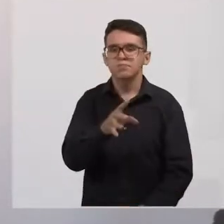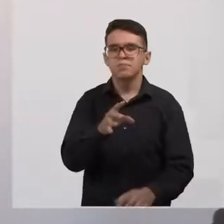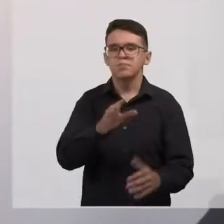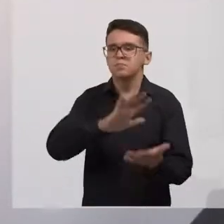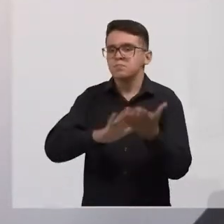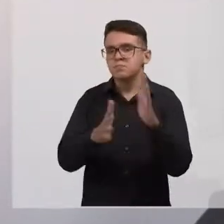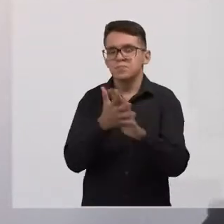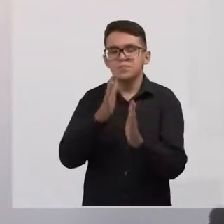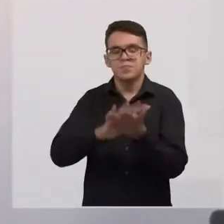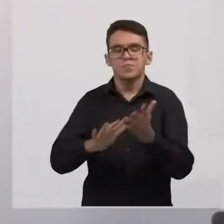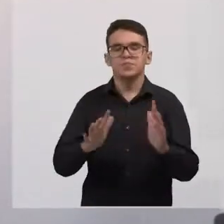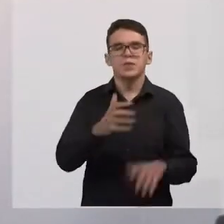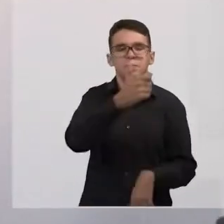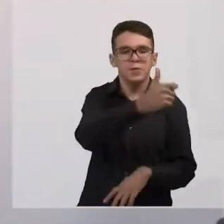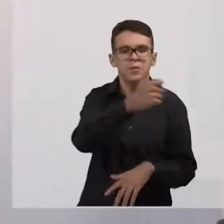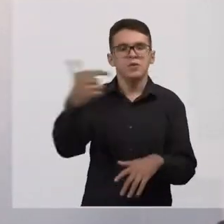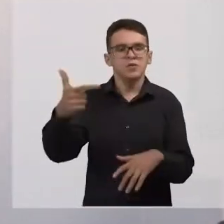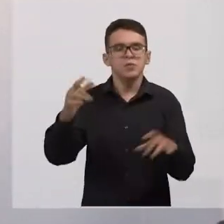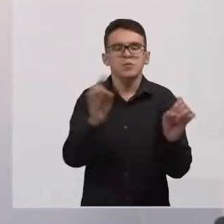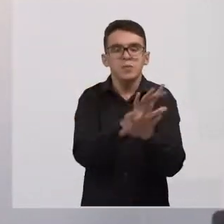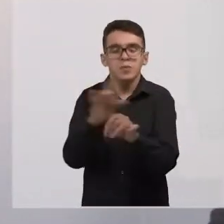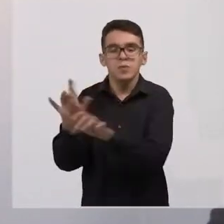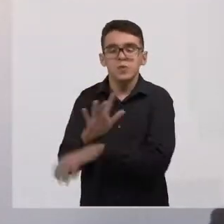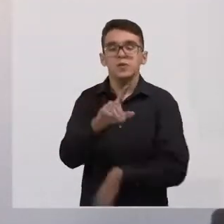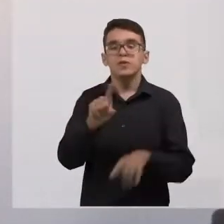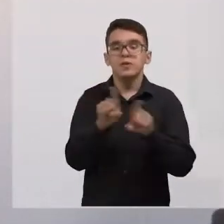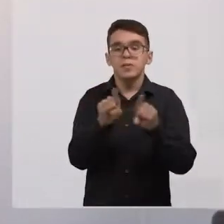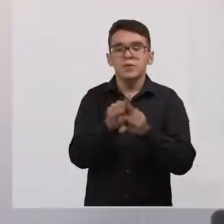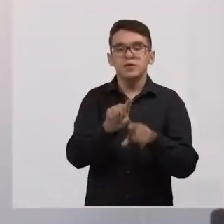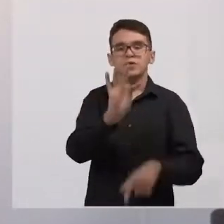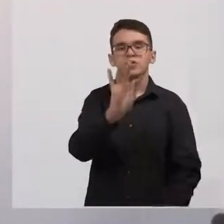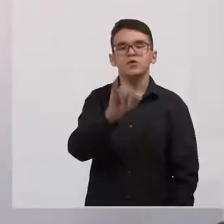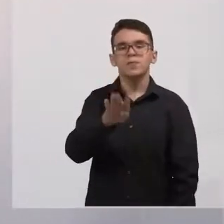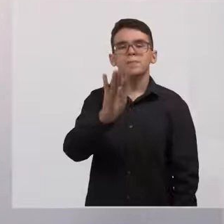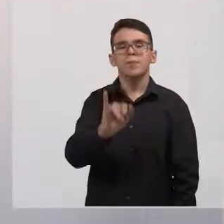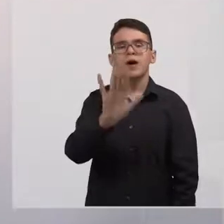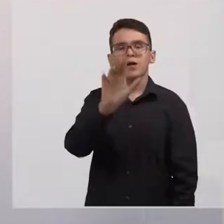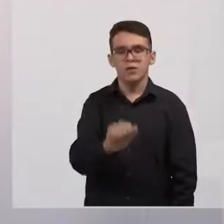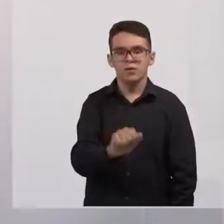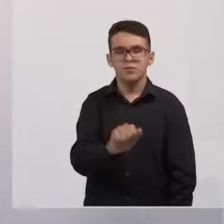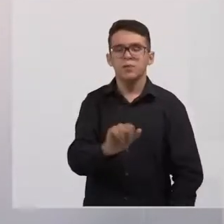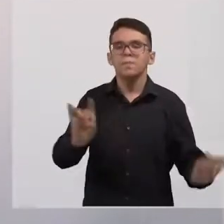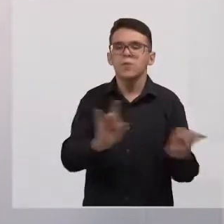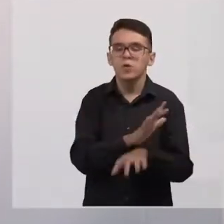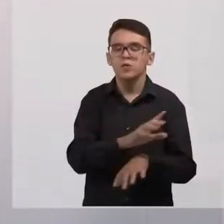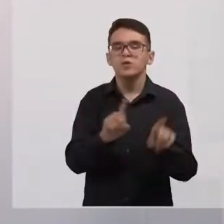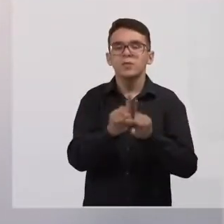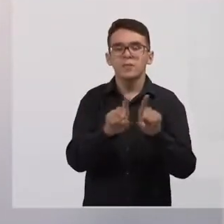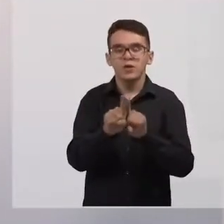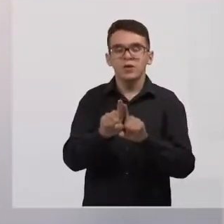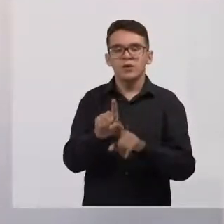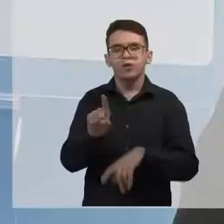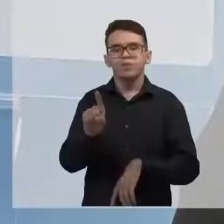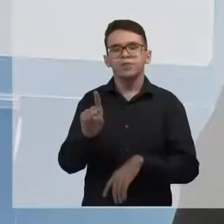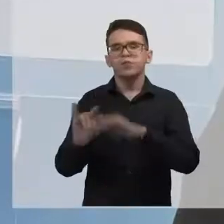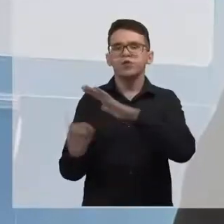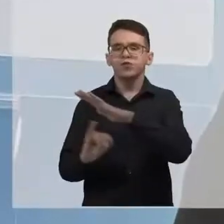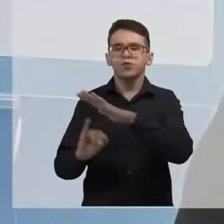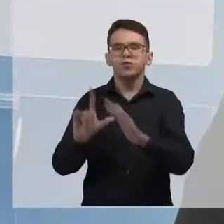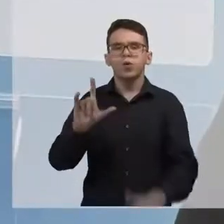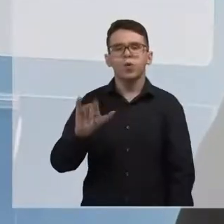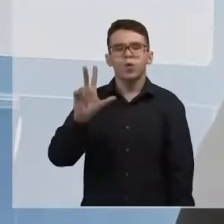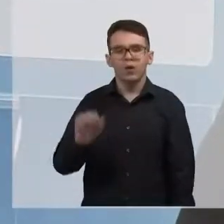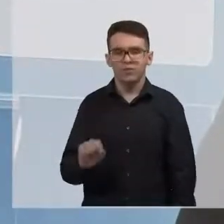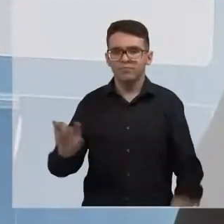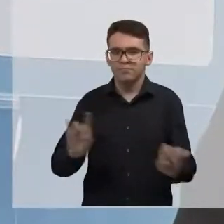instância, e também agora do Atibaia e do Instituto Lula. Agora, só para fechar,